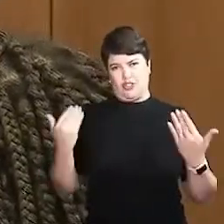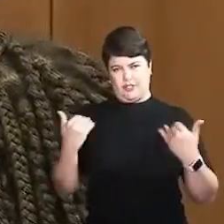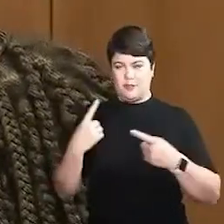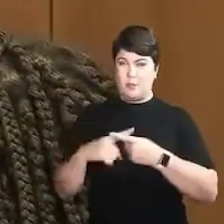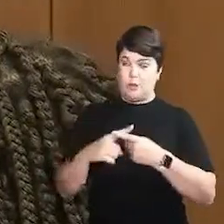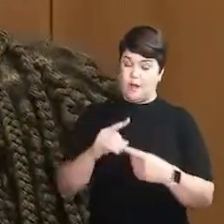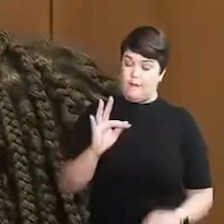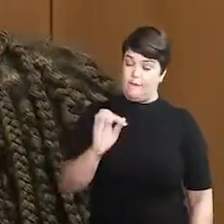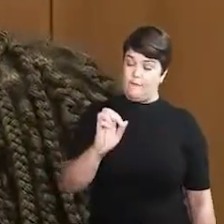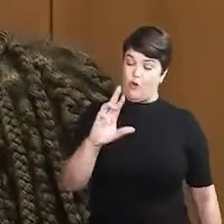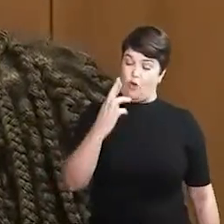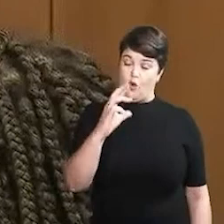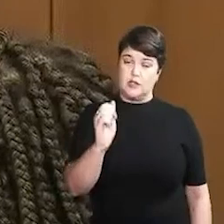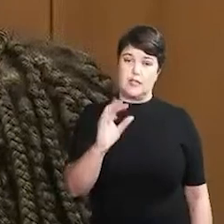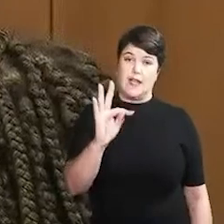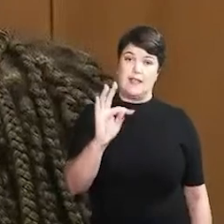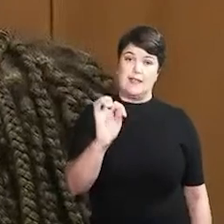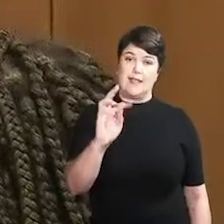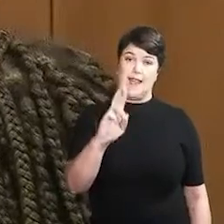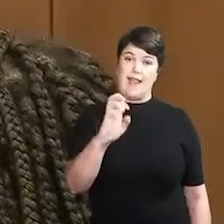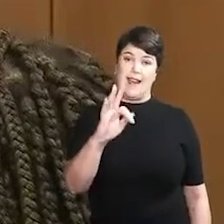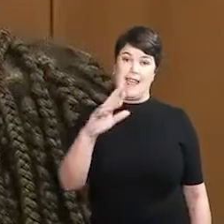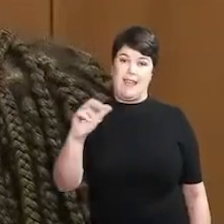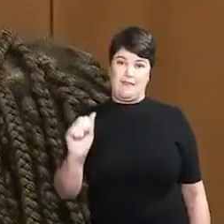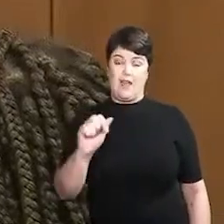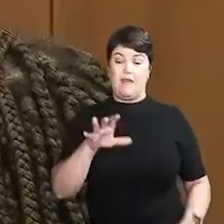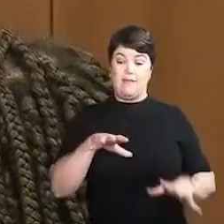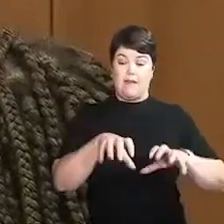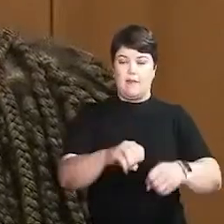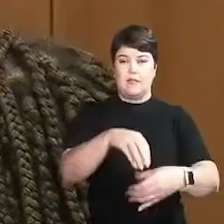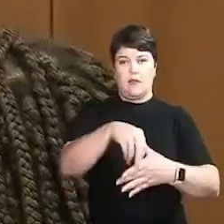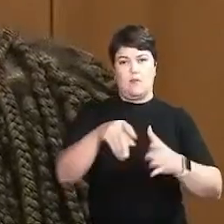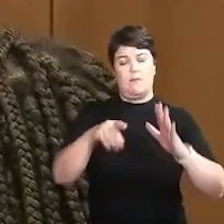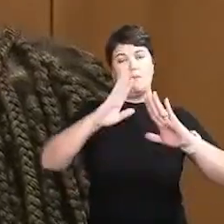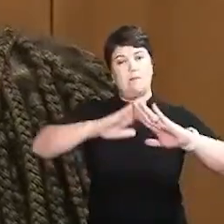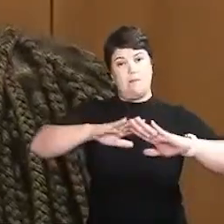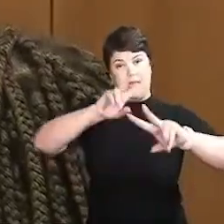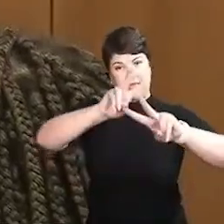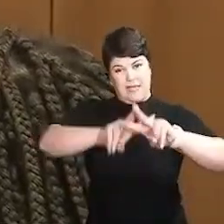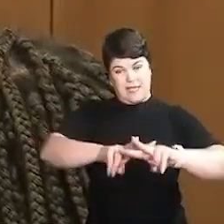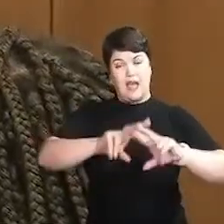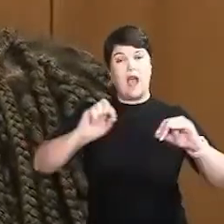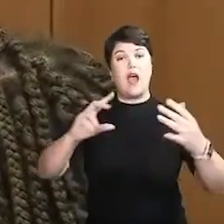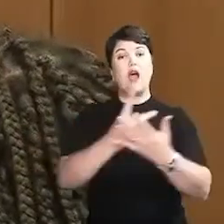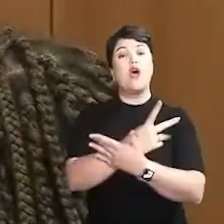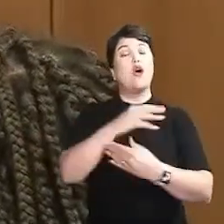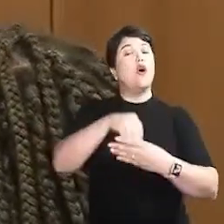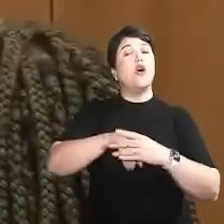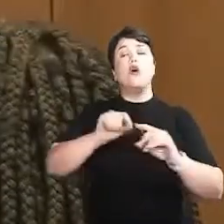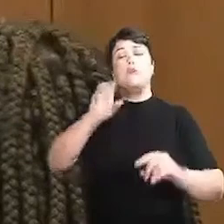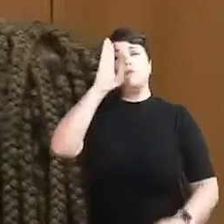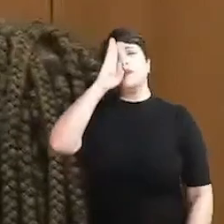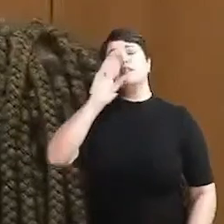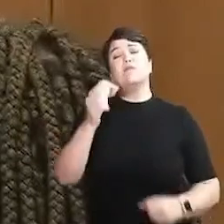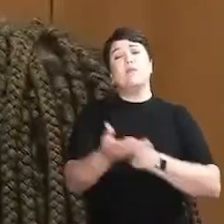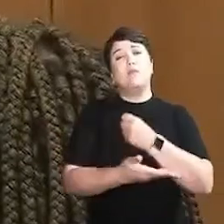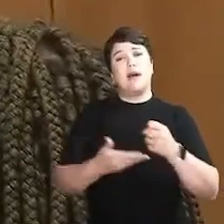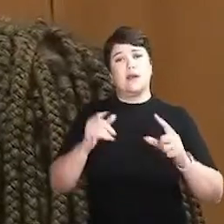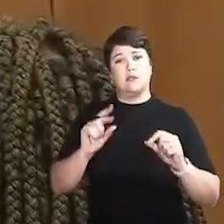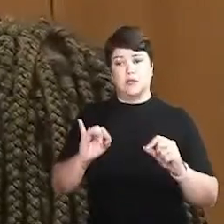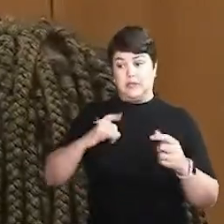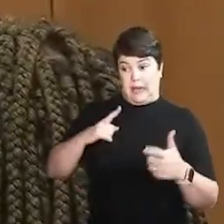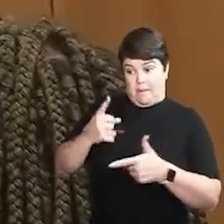Tarefa ftip Força Tarefa intervenção penitenciária se assentava no pressuposto de haver uma